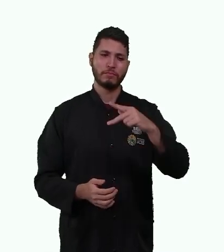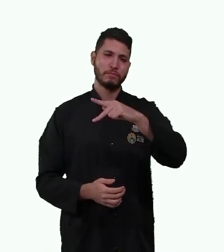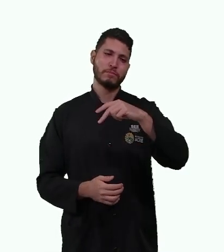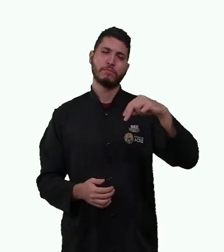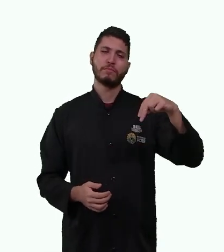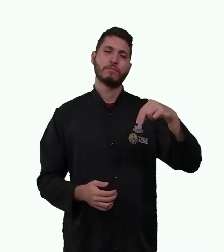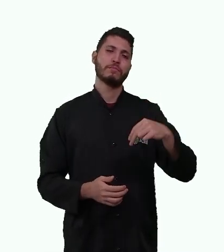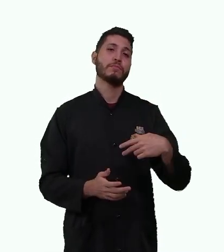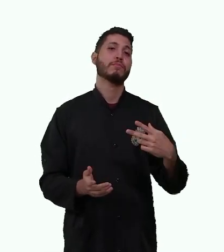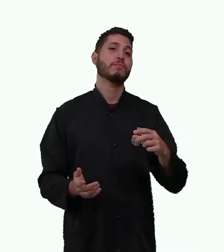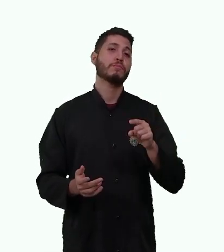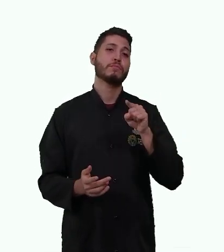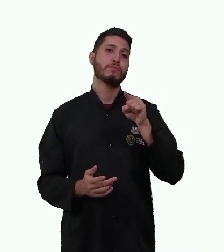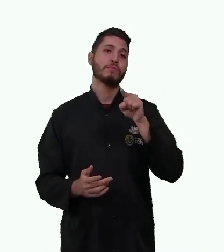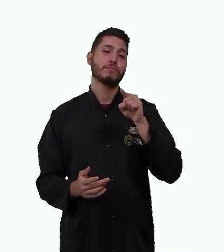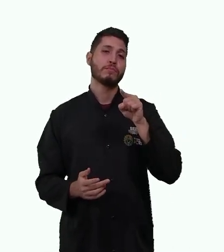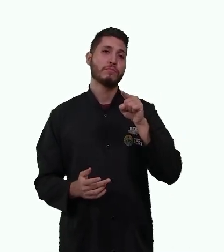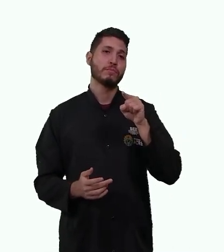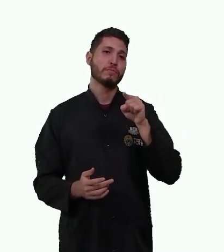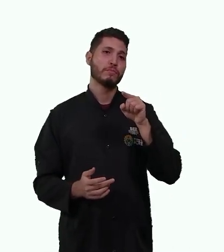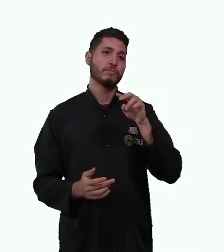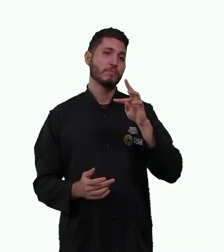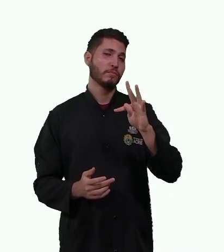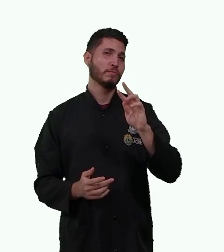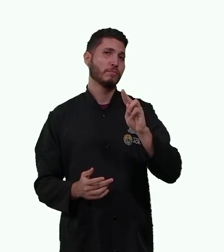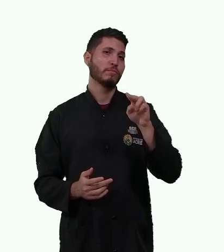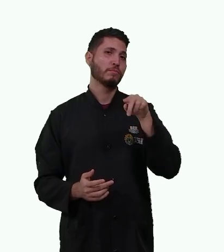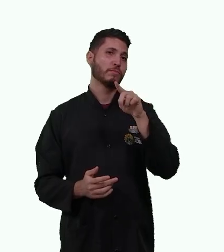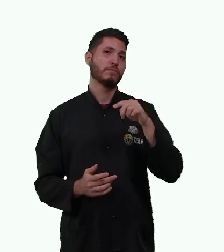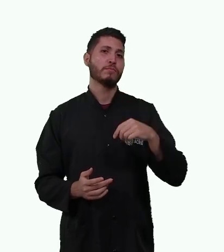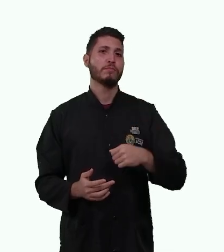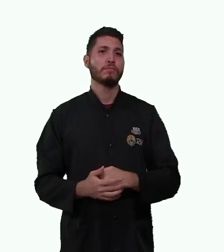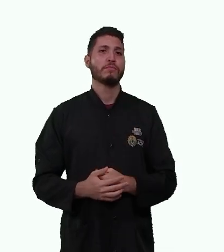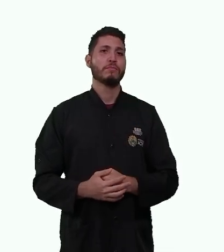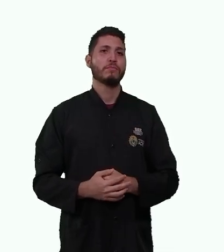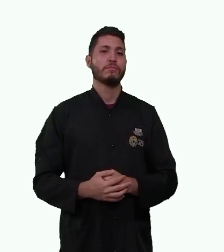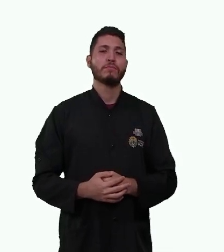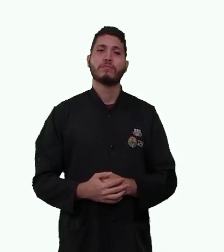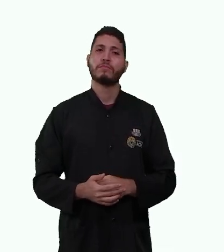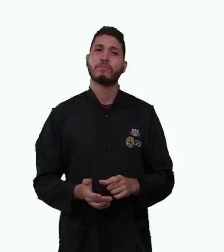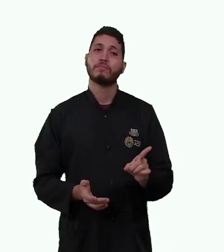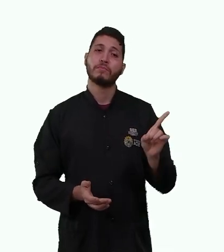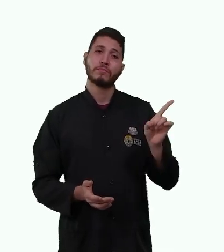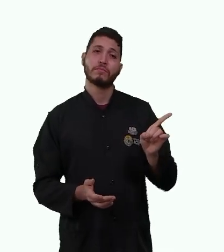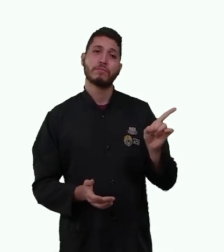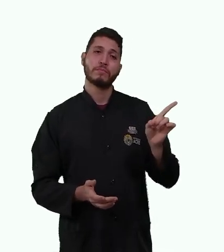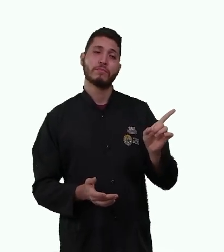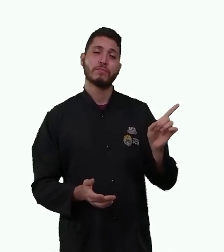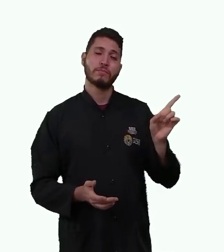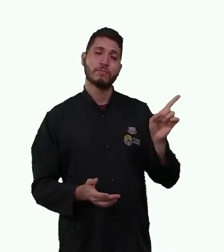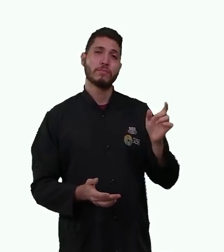tu? Tu hablas. E para ele e ela?